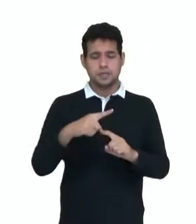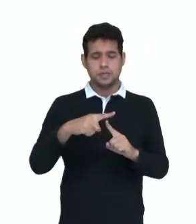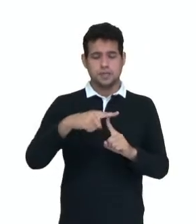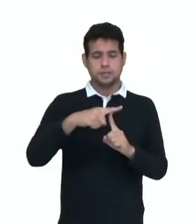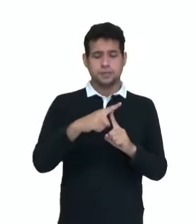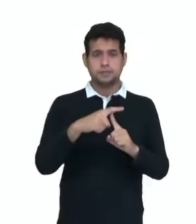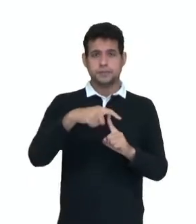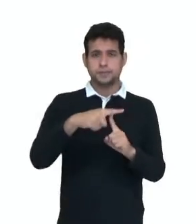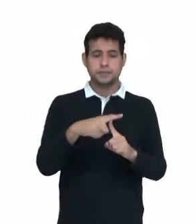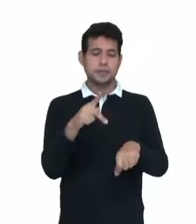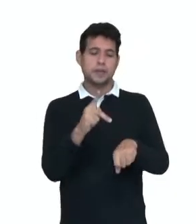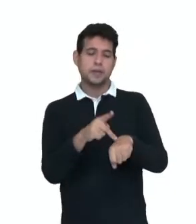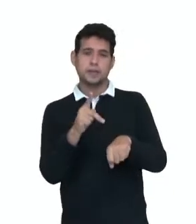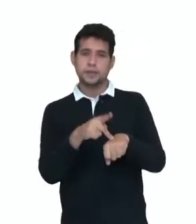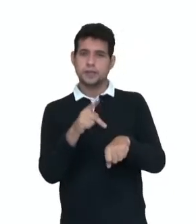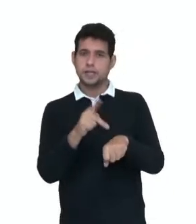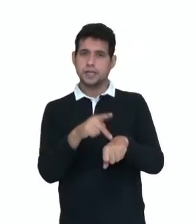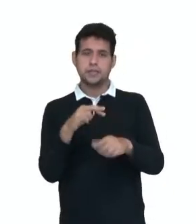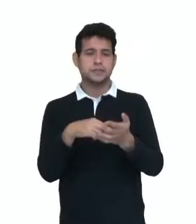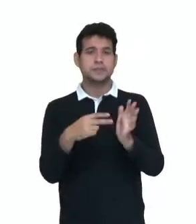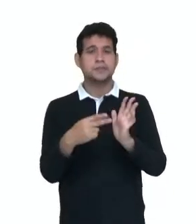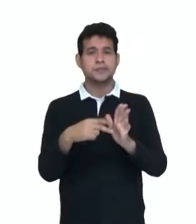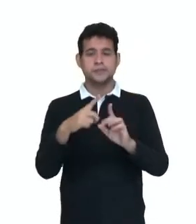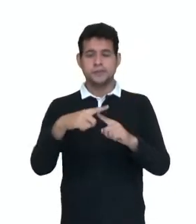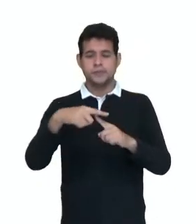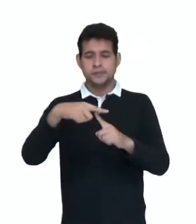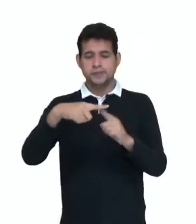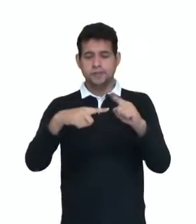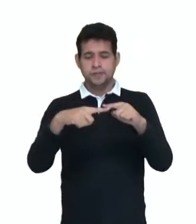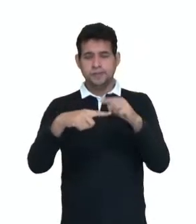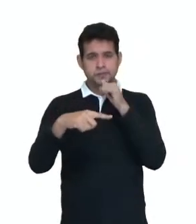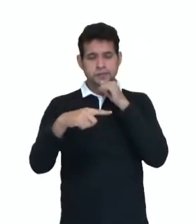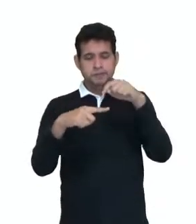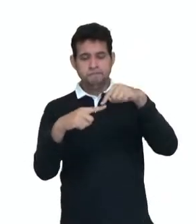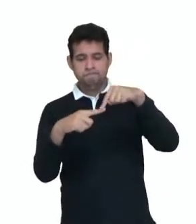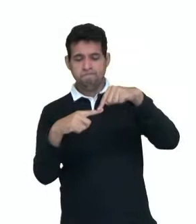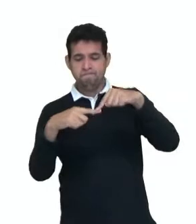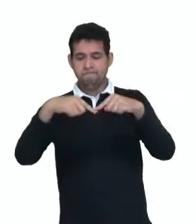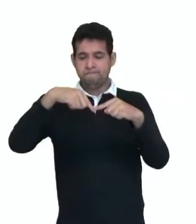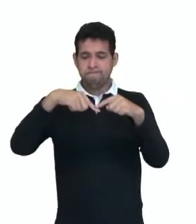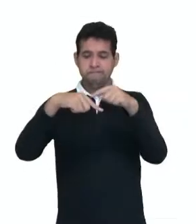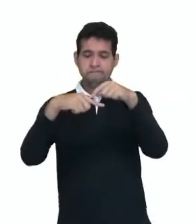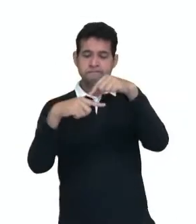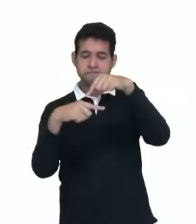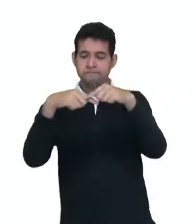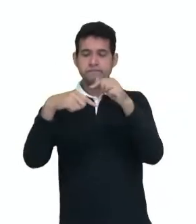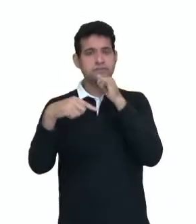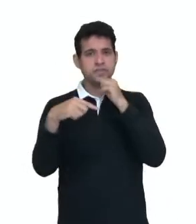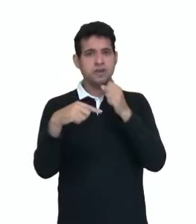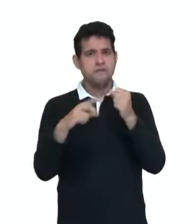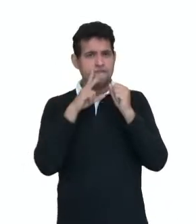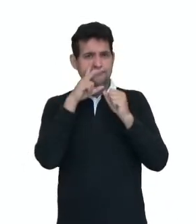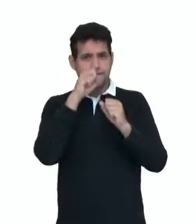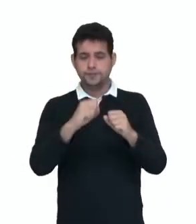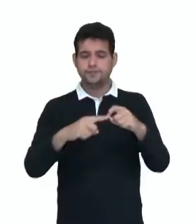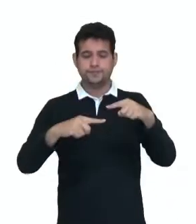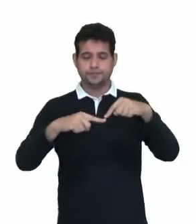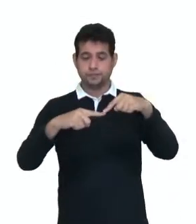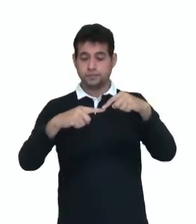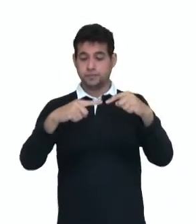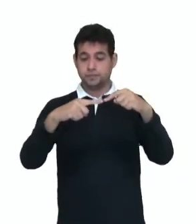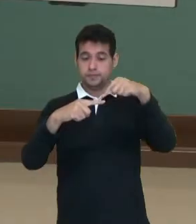a pedra é empurrada para cima. Então, veja bem, quando, né, um corpo, uma força